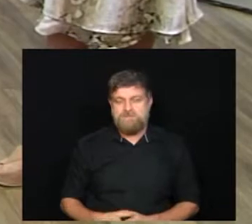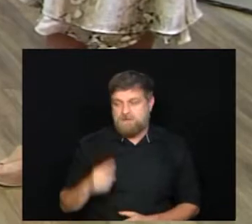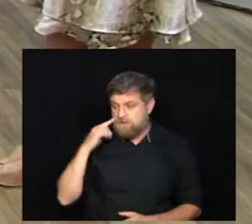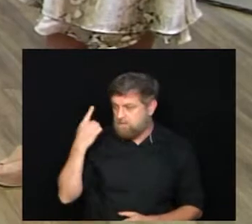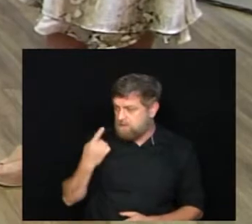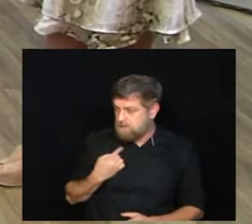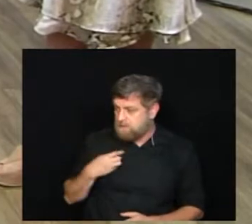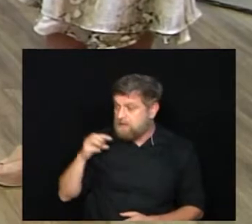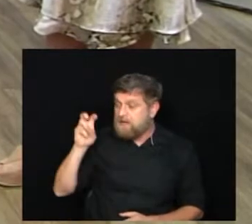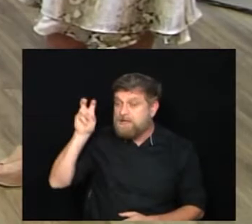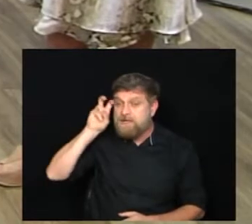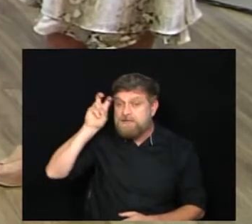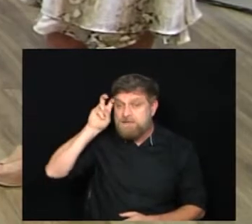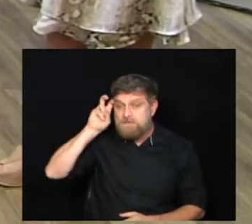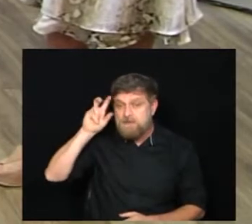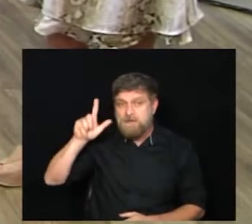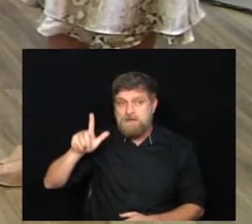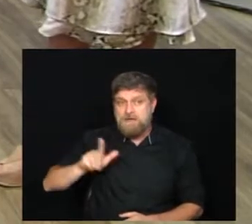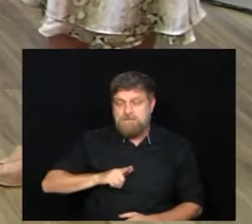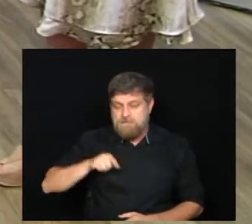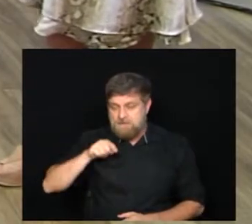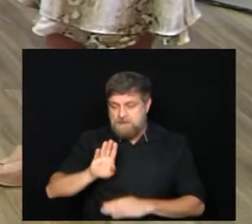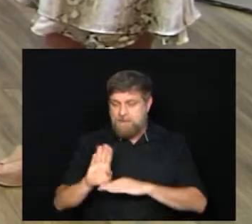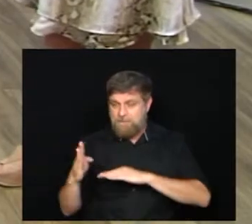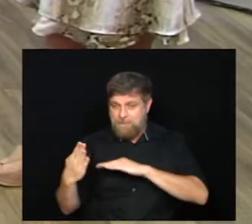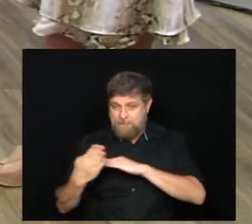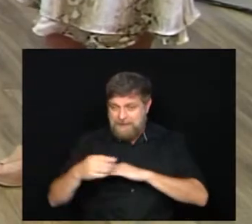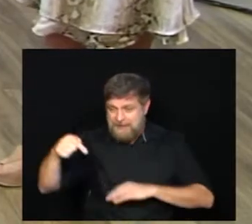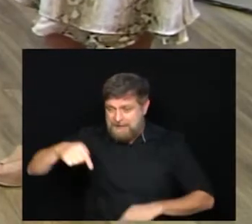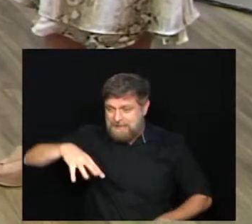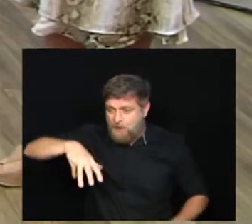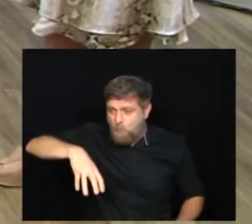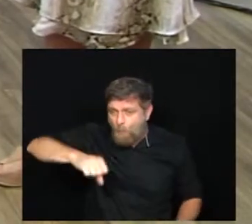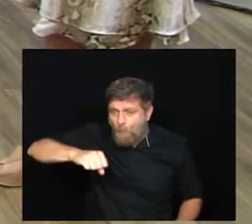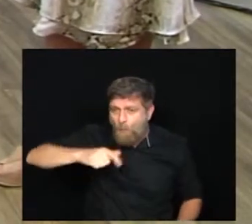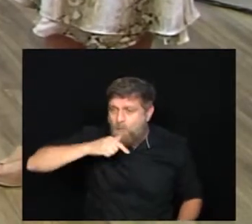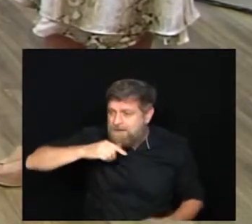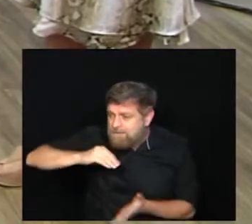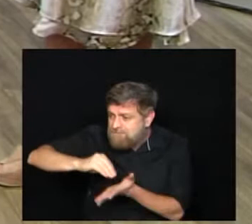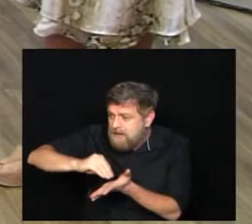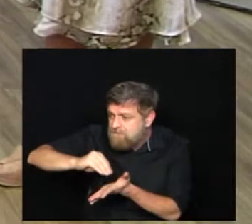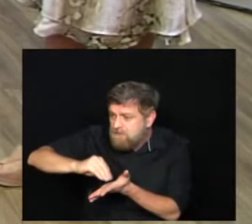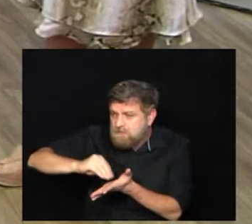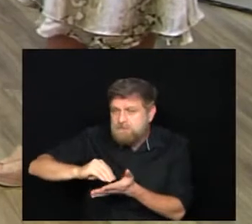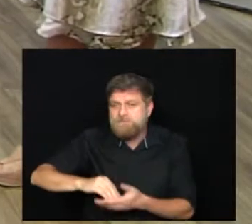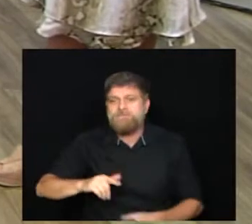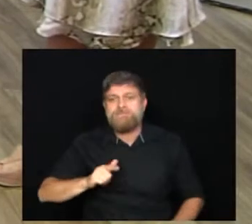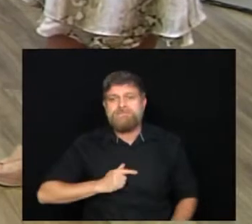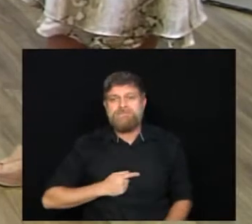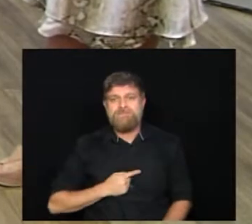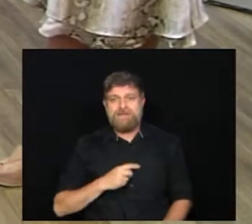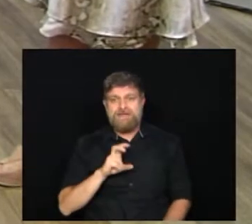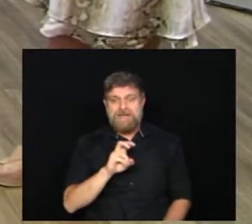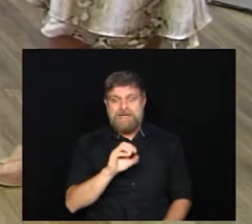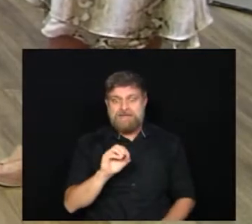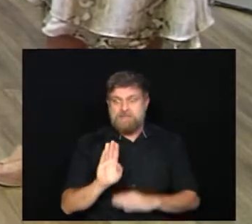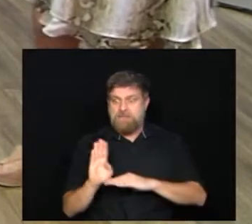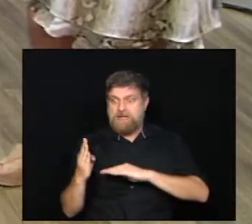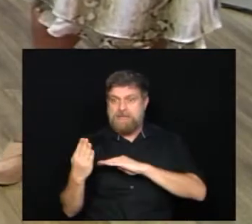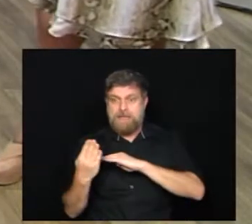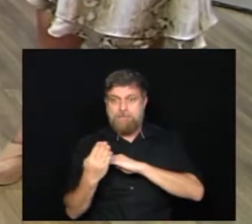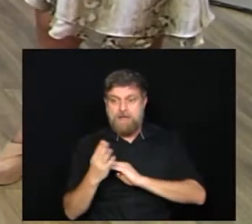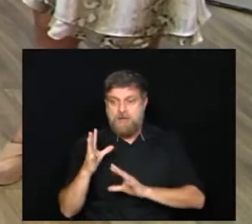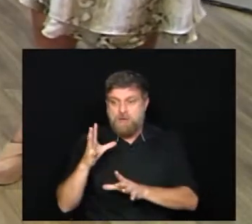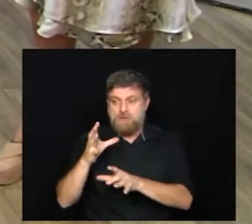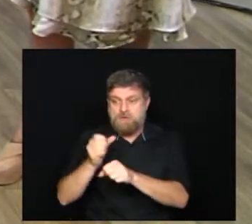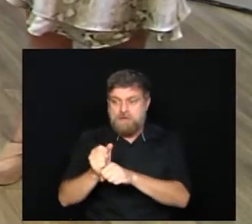amanhã é quinta-feira e muitos bairros da cidade de Campinas vão ficar sem água, hein? Olha, são mais de 50 bairros no total,